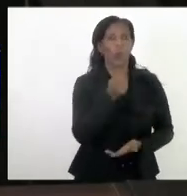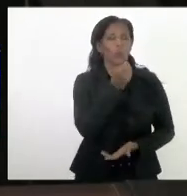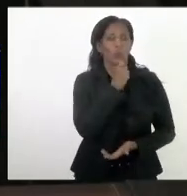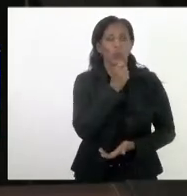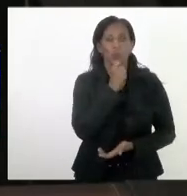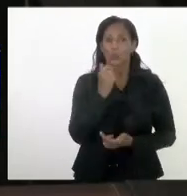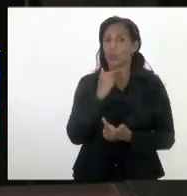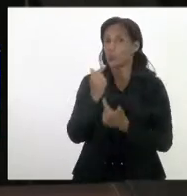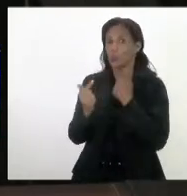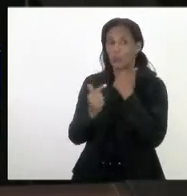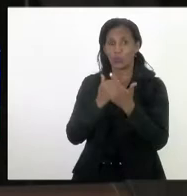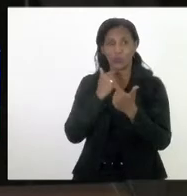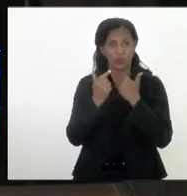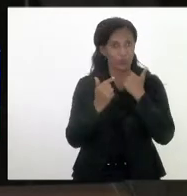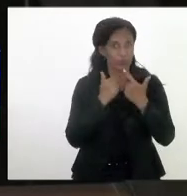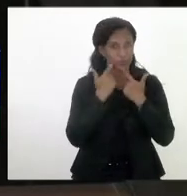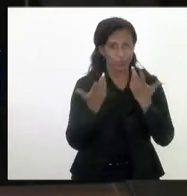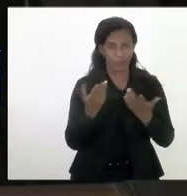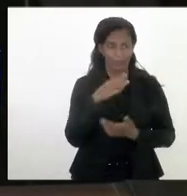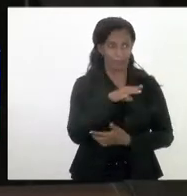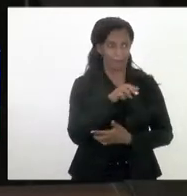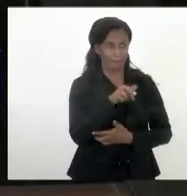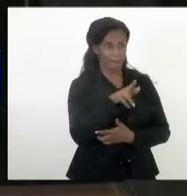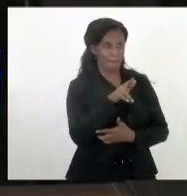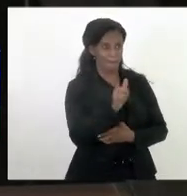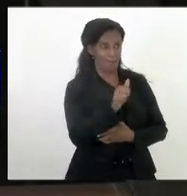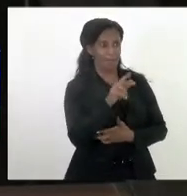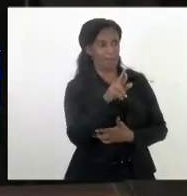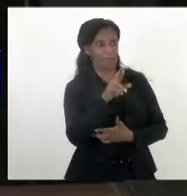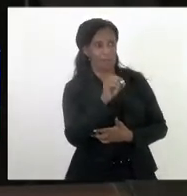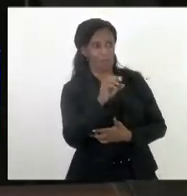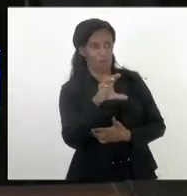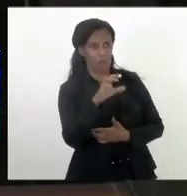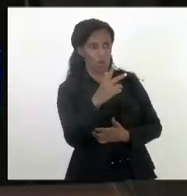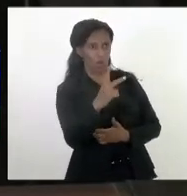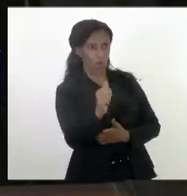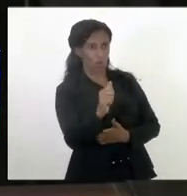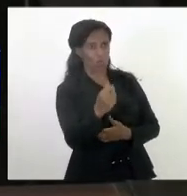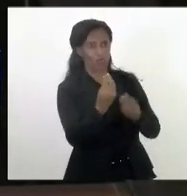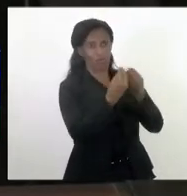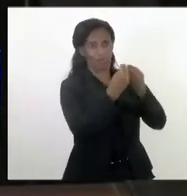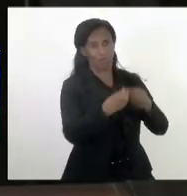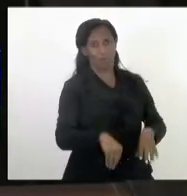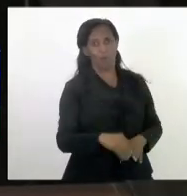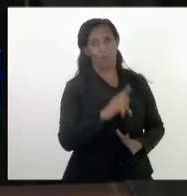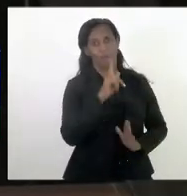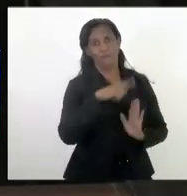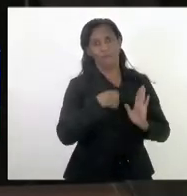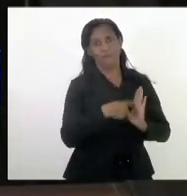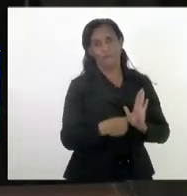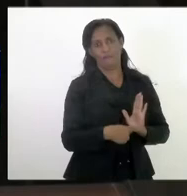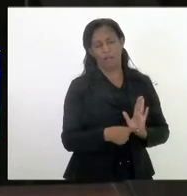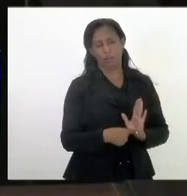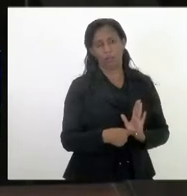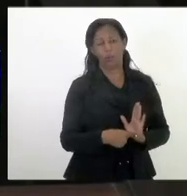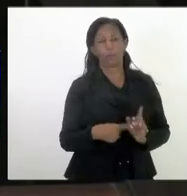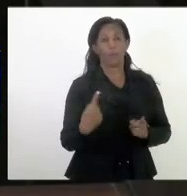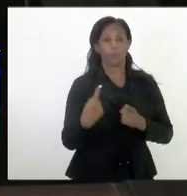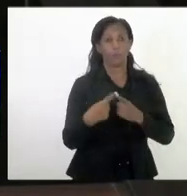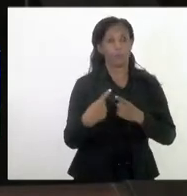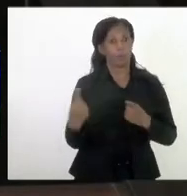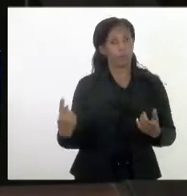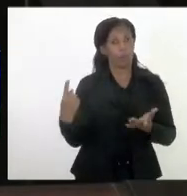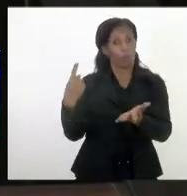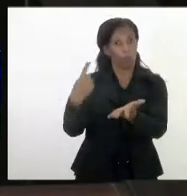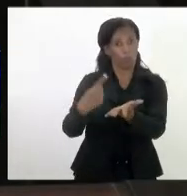menor dúvida, deputada Marta Rocha, que iremos derrubar o veto, porque foi mediante um